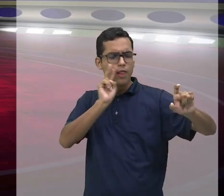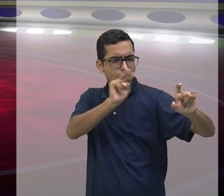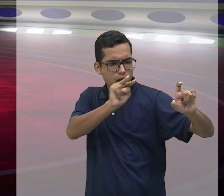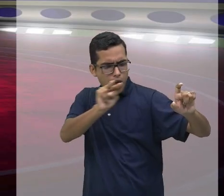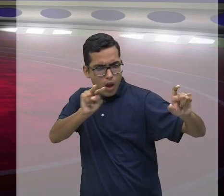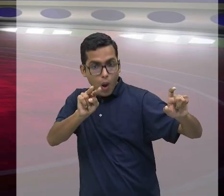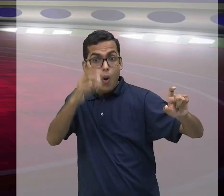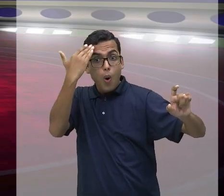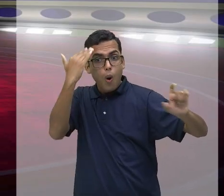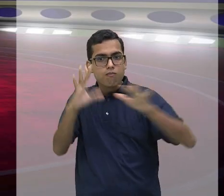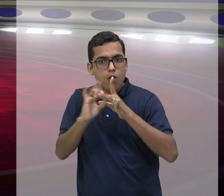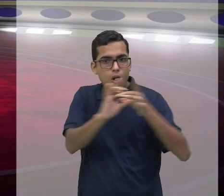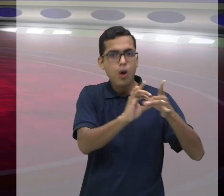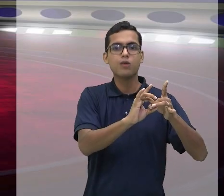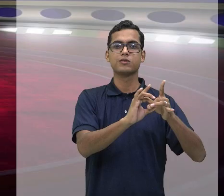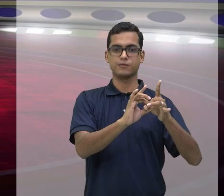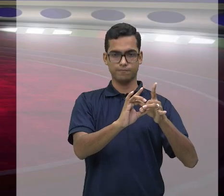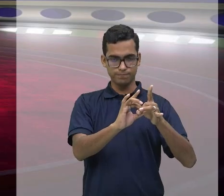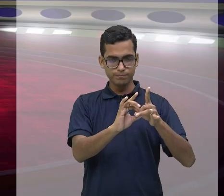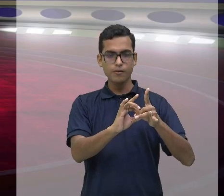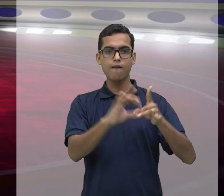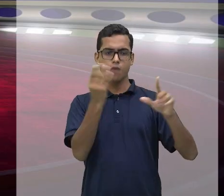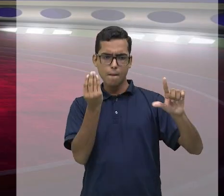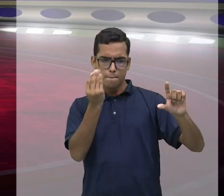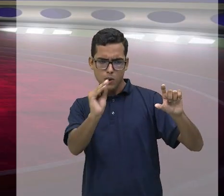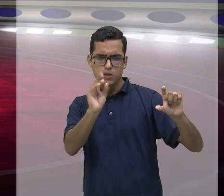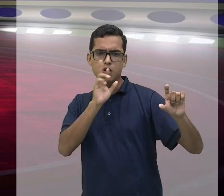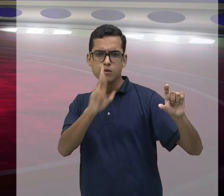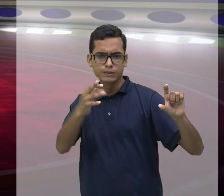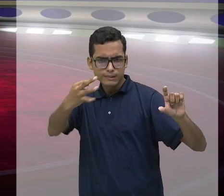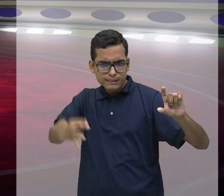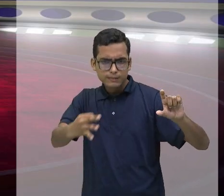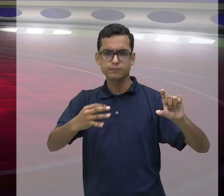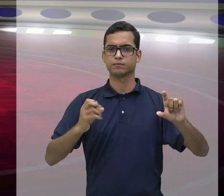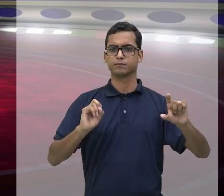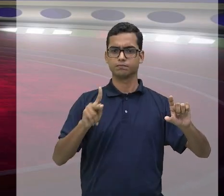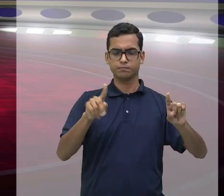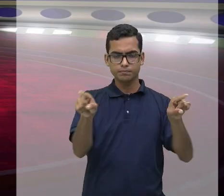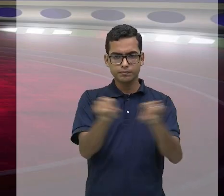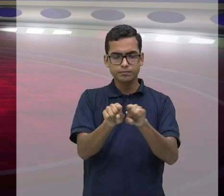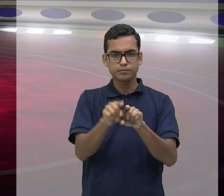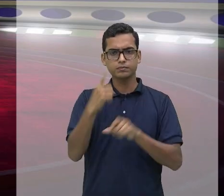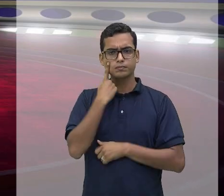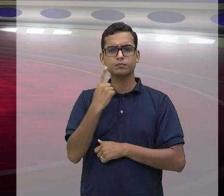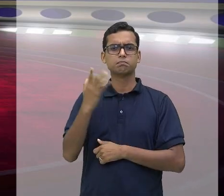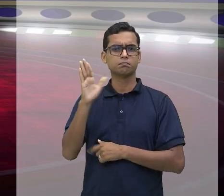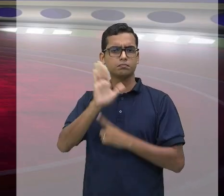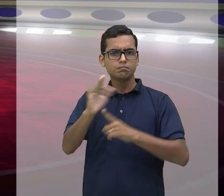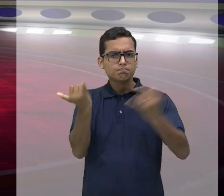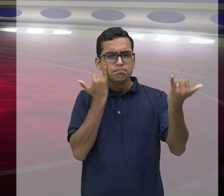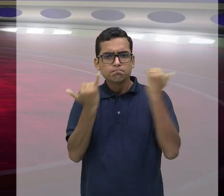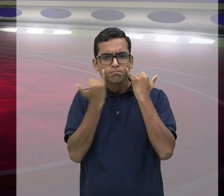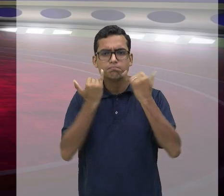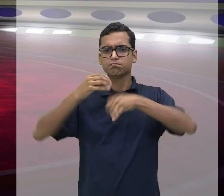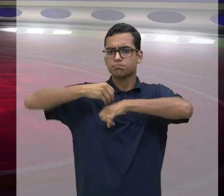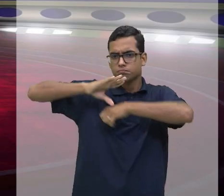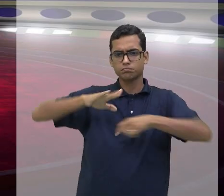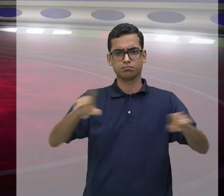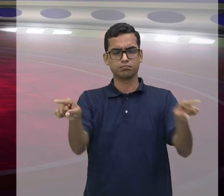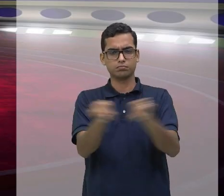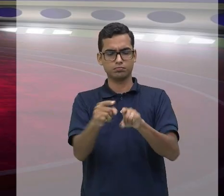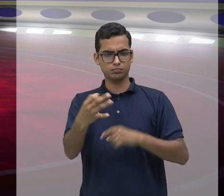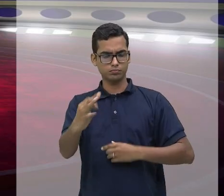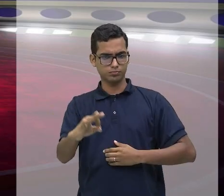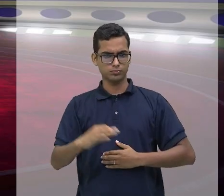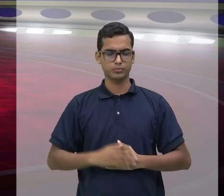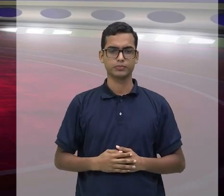contexto de texto mesmo que vocês estão olhando, tá? Aquilo ali vai dar algumas informações, algumas dicas. O